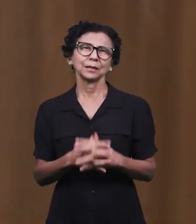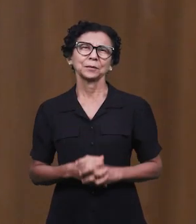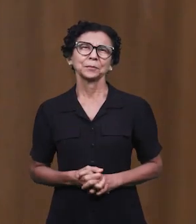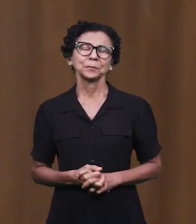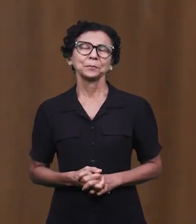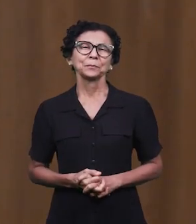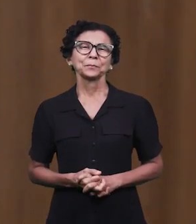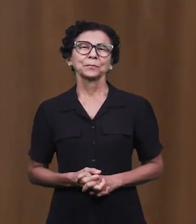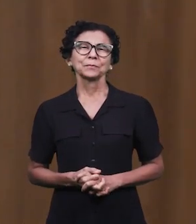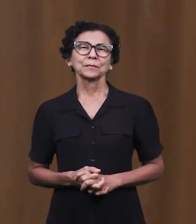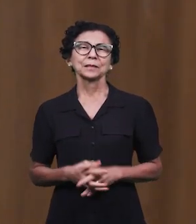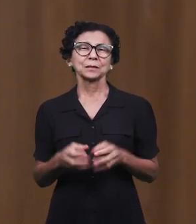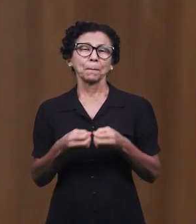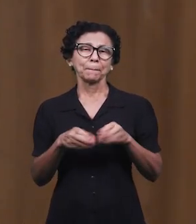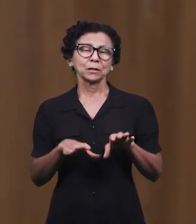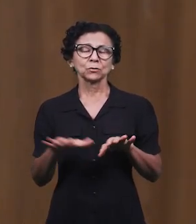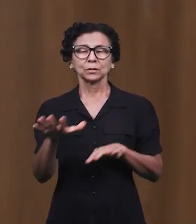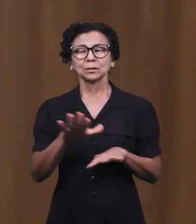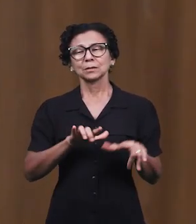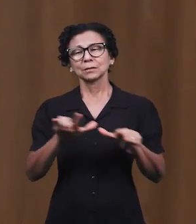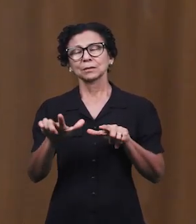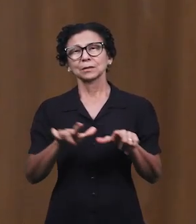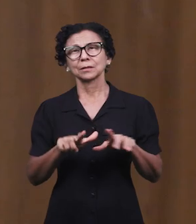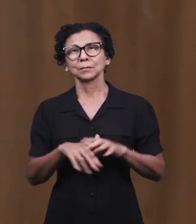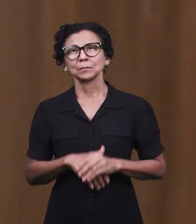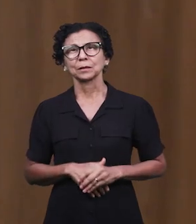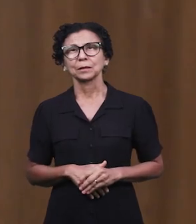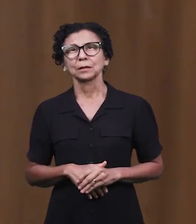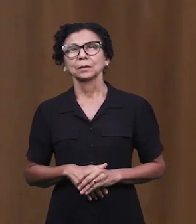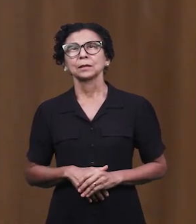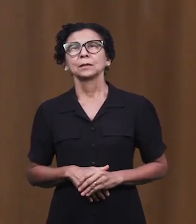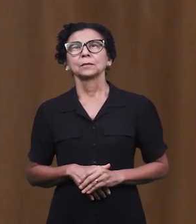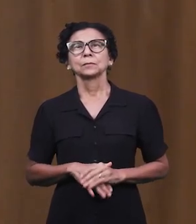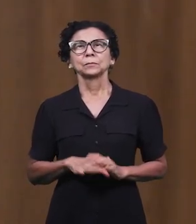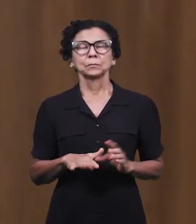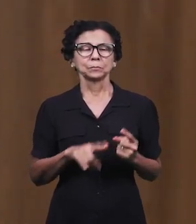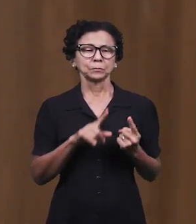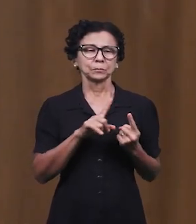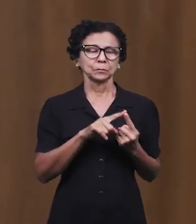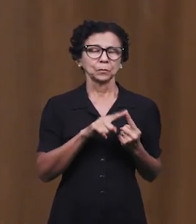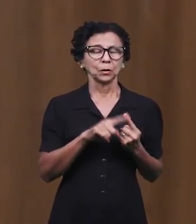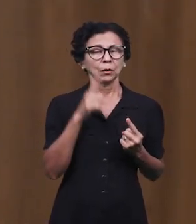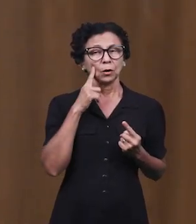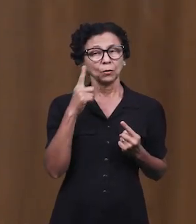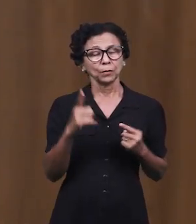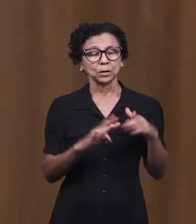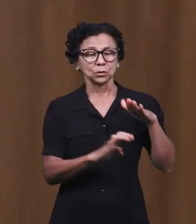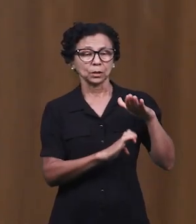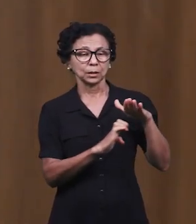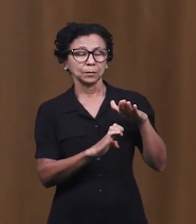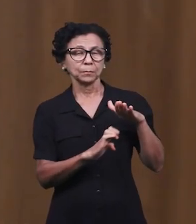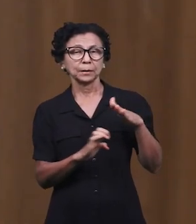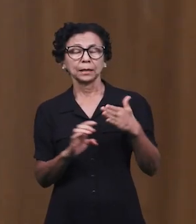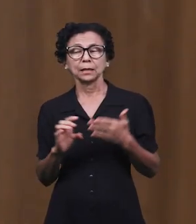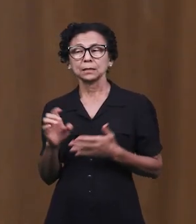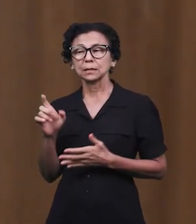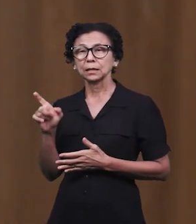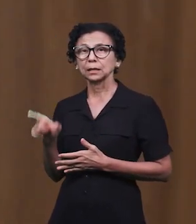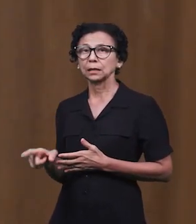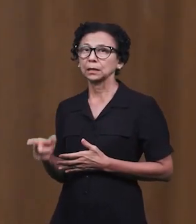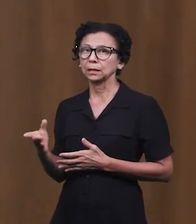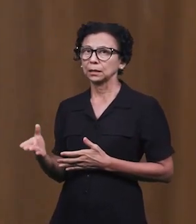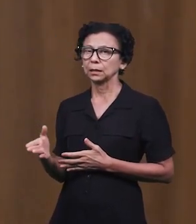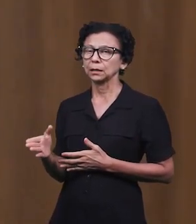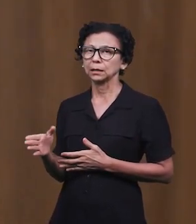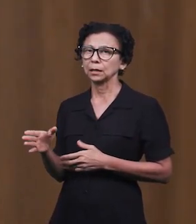quê? Qual que é o maior enfrentamento que eu penso? Tem dois. Um do lado da empresa, um do lado do próprio, de repente até da